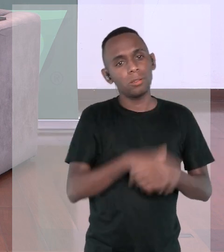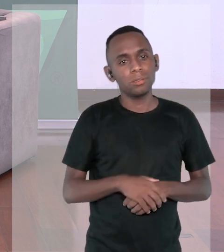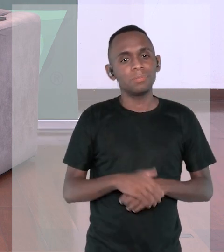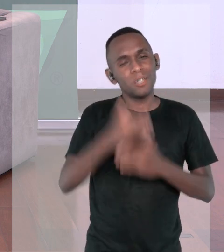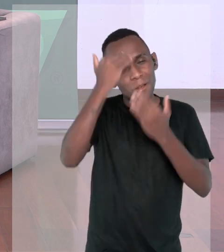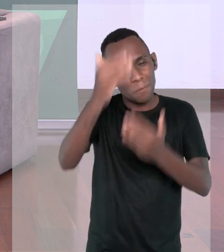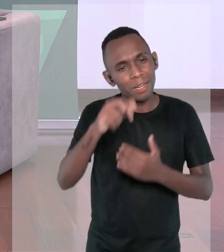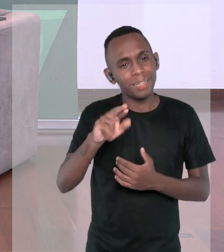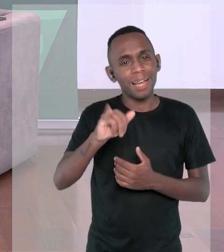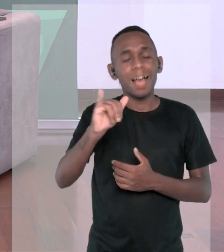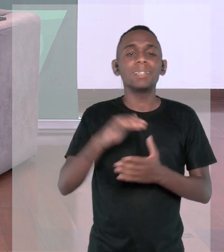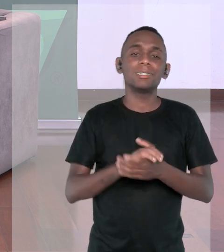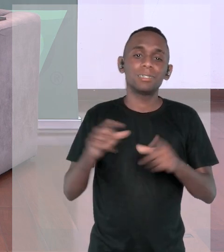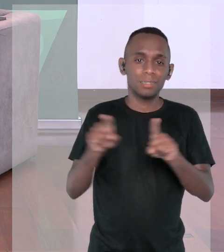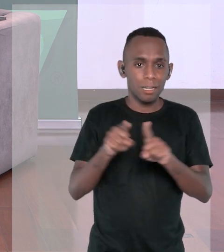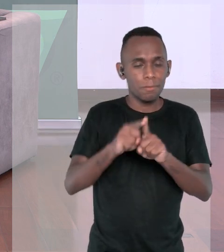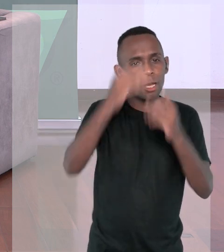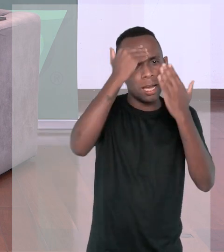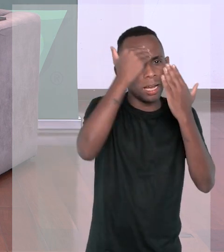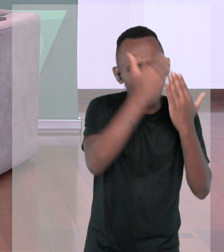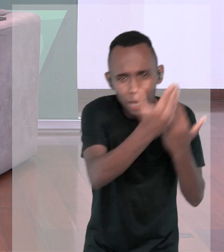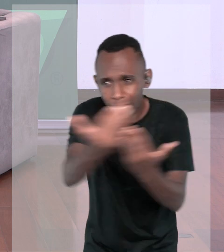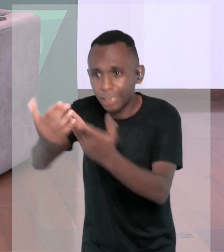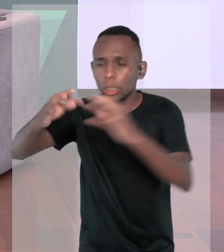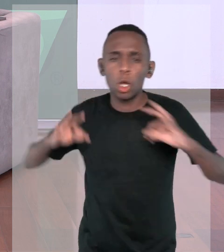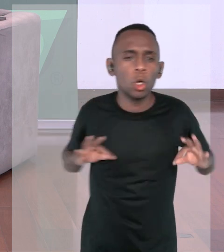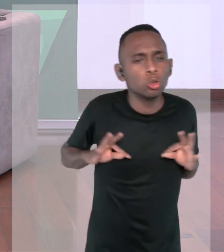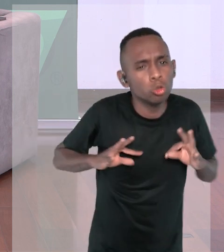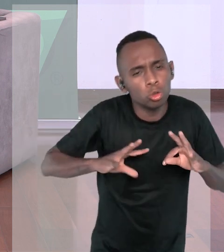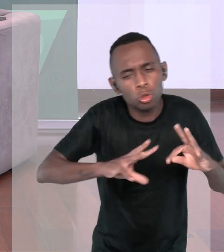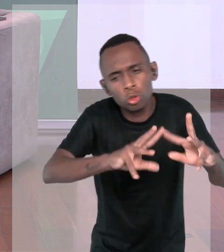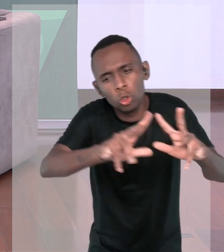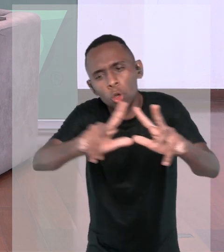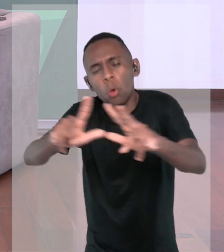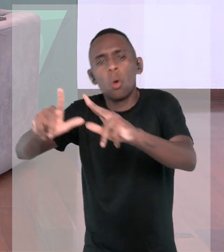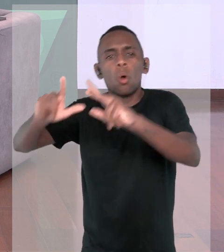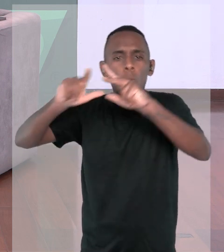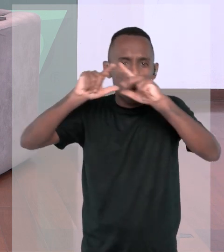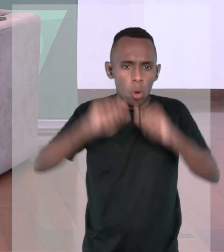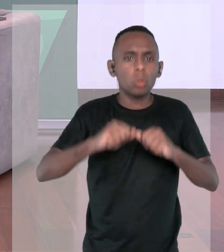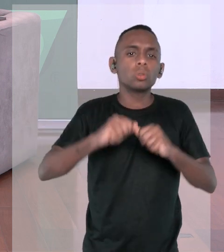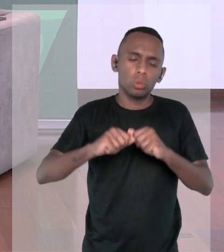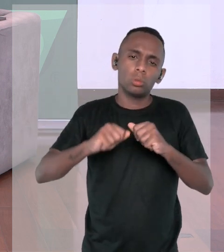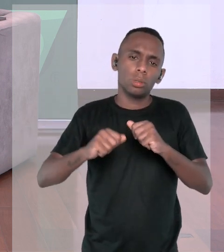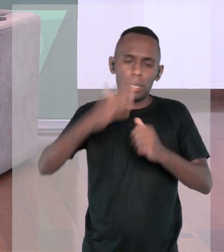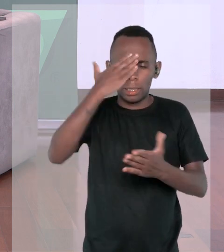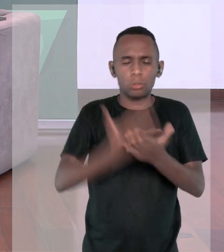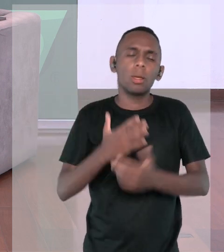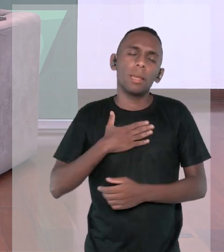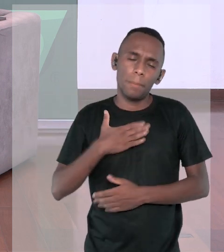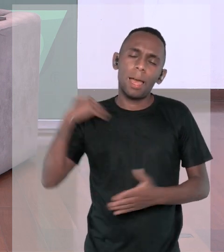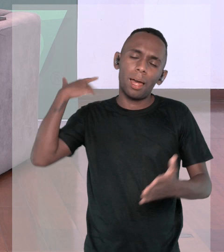obrigado, viu, Rai? E na pessoa da Rai, eu queria agradecer a todo mundo que investiu em mim até